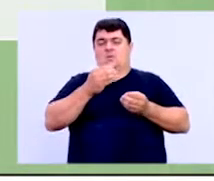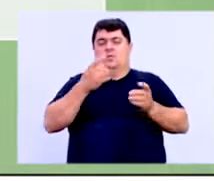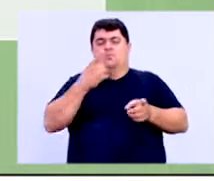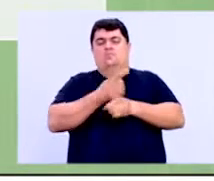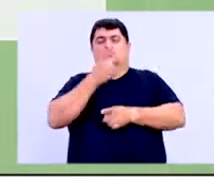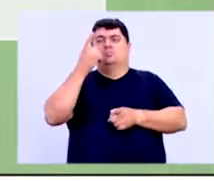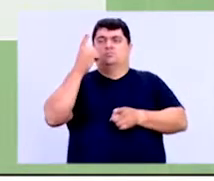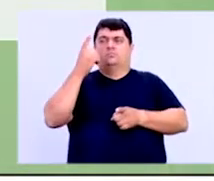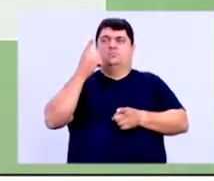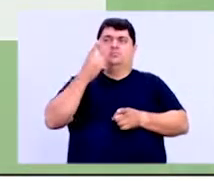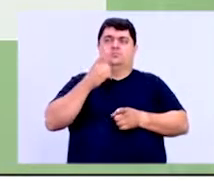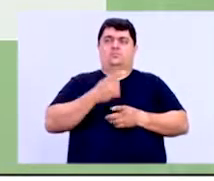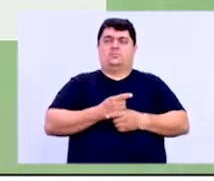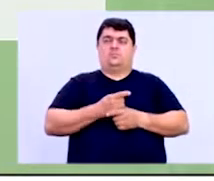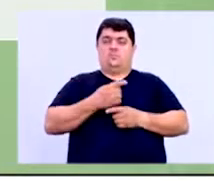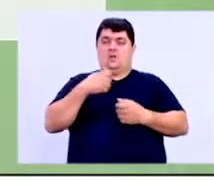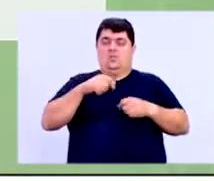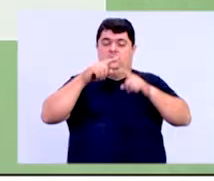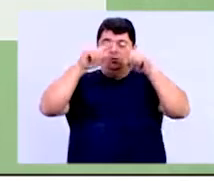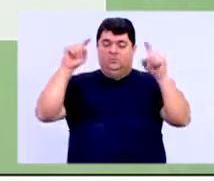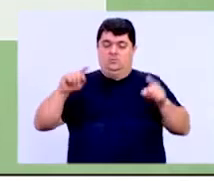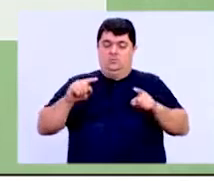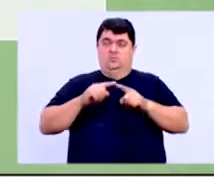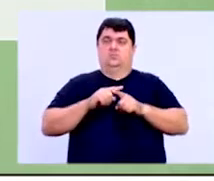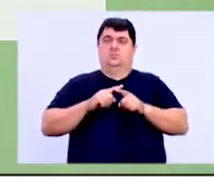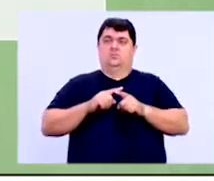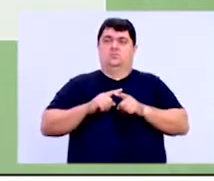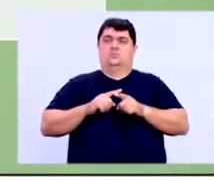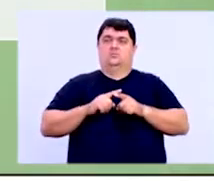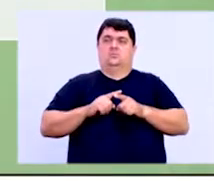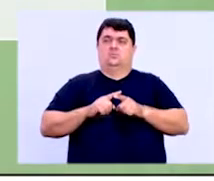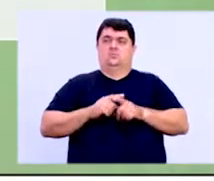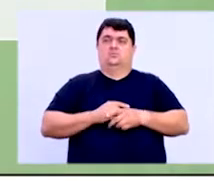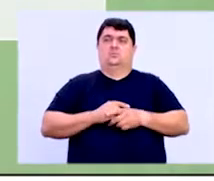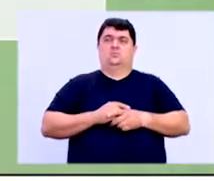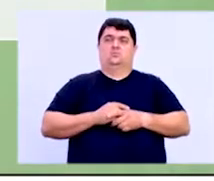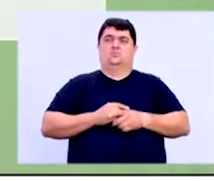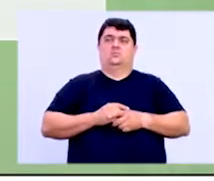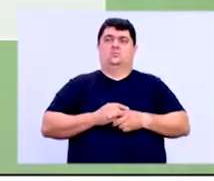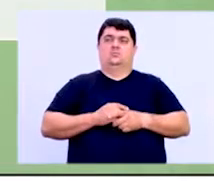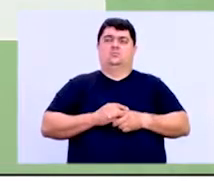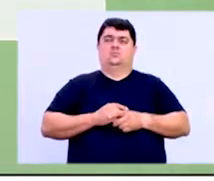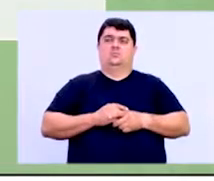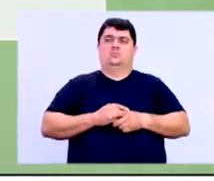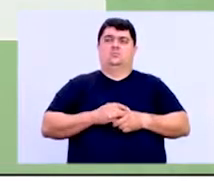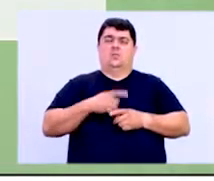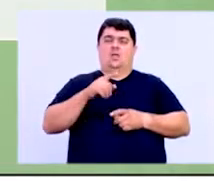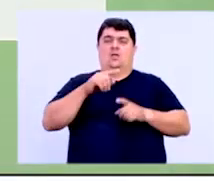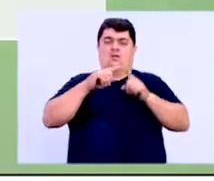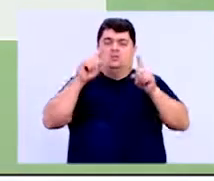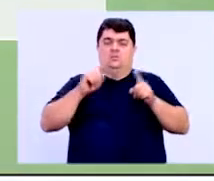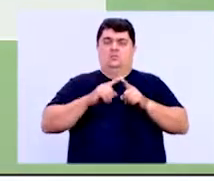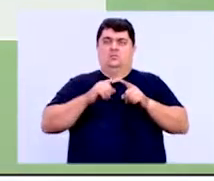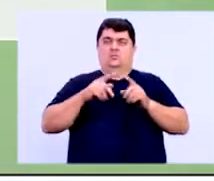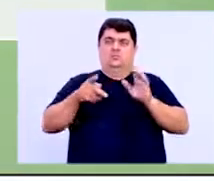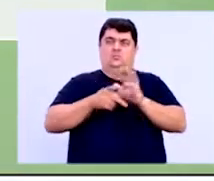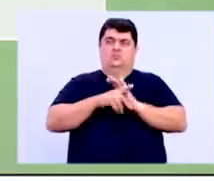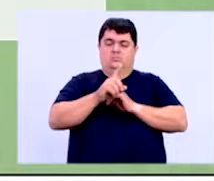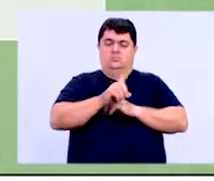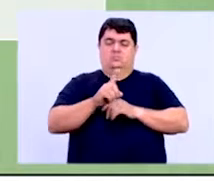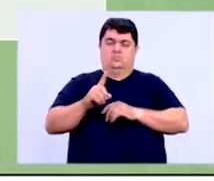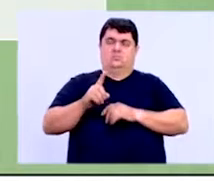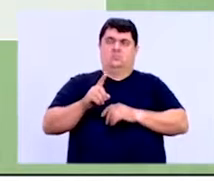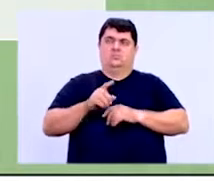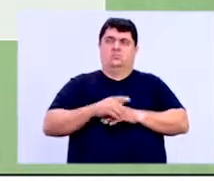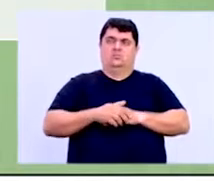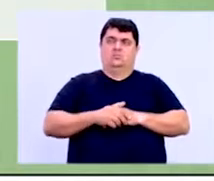de equilíbrio? Precisamos de duas fórmulas para calcular o ponto de equilíbrio. Esse é o ponto de equilíbrio da unidade, que significa